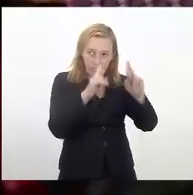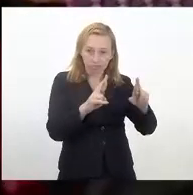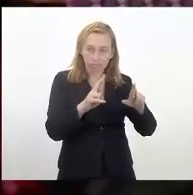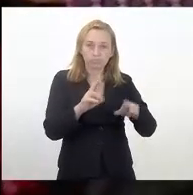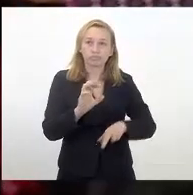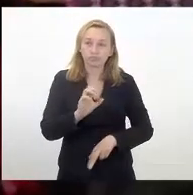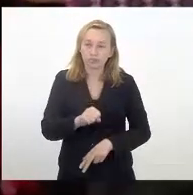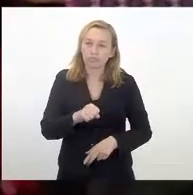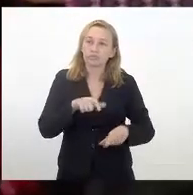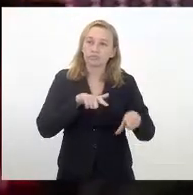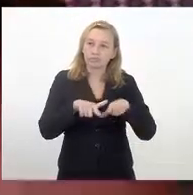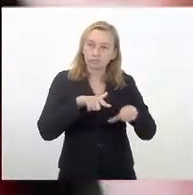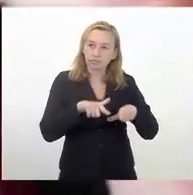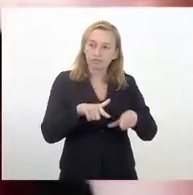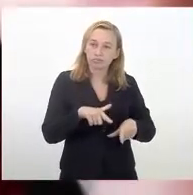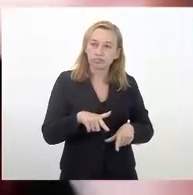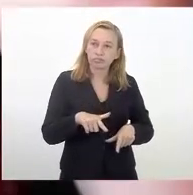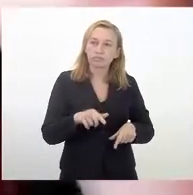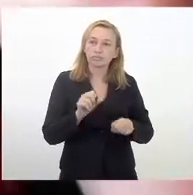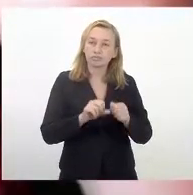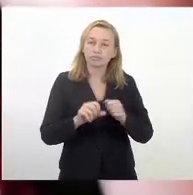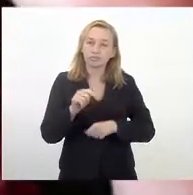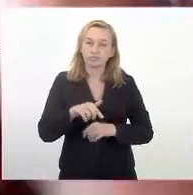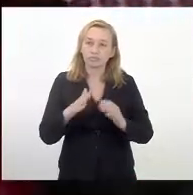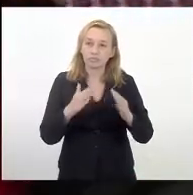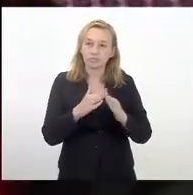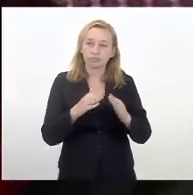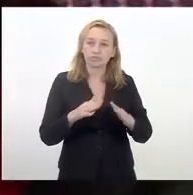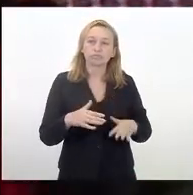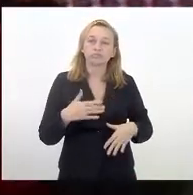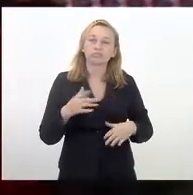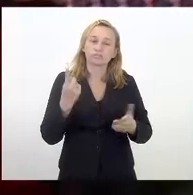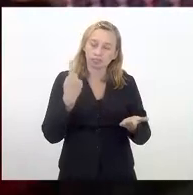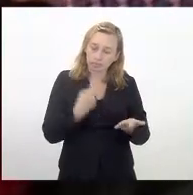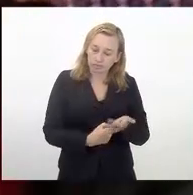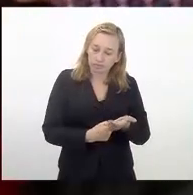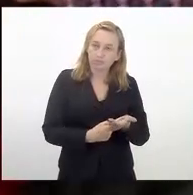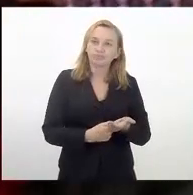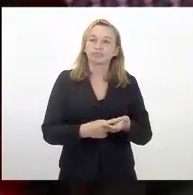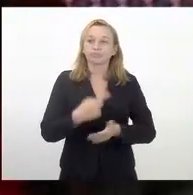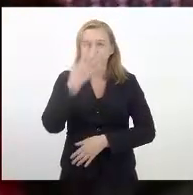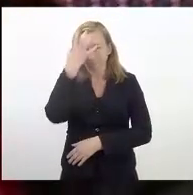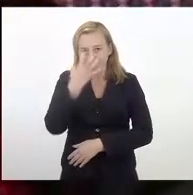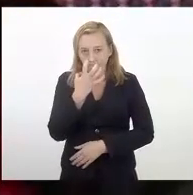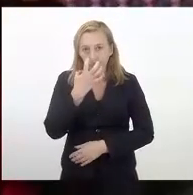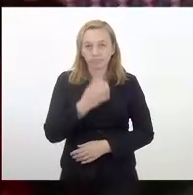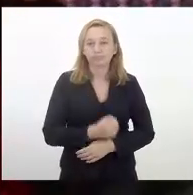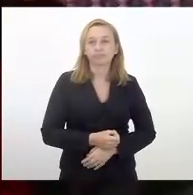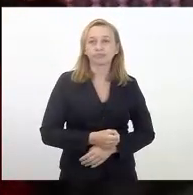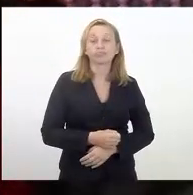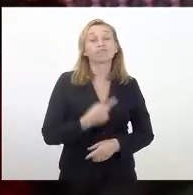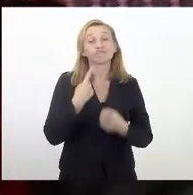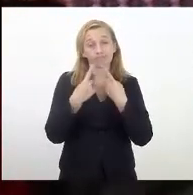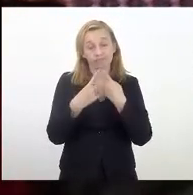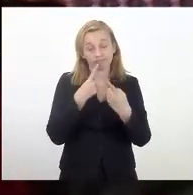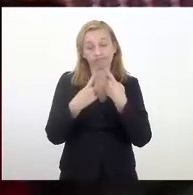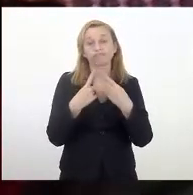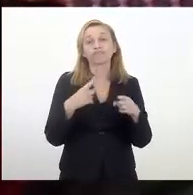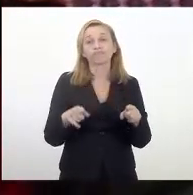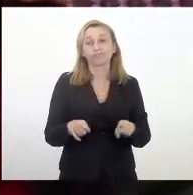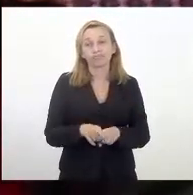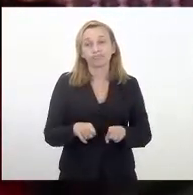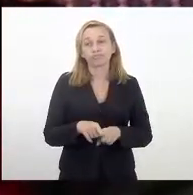pelo trabalho que vem sendo feito nessa casa um compromisso com muita facilidade e com muito diálogo